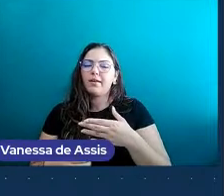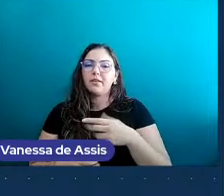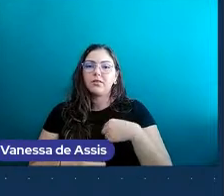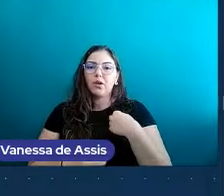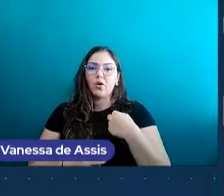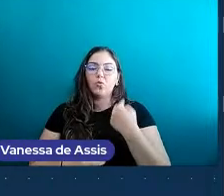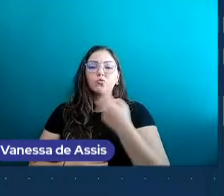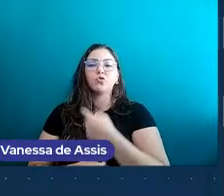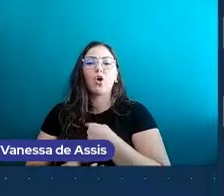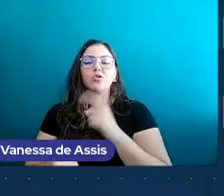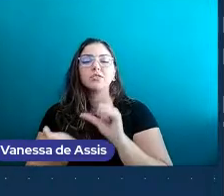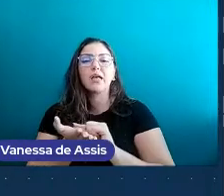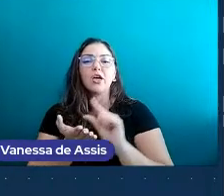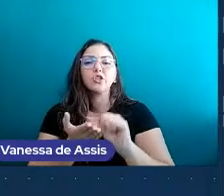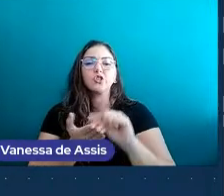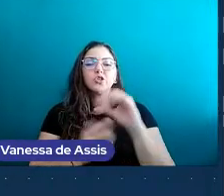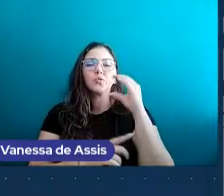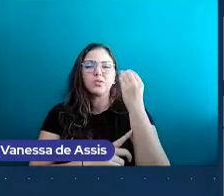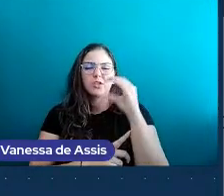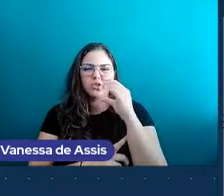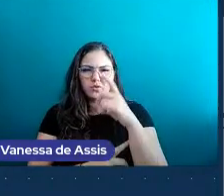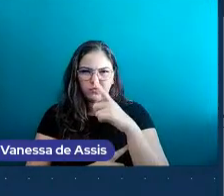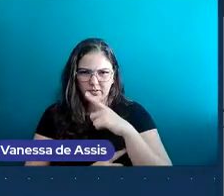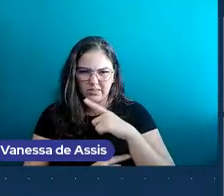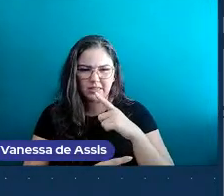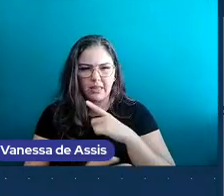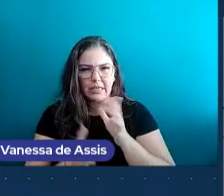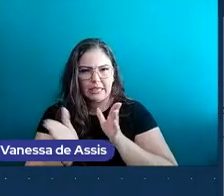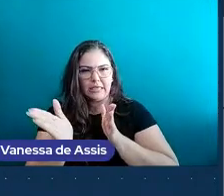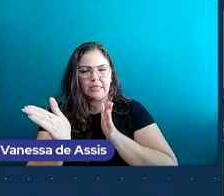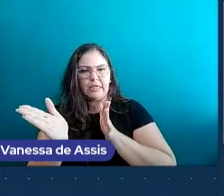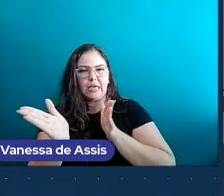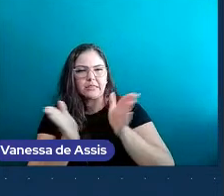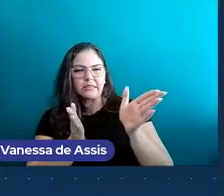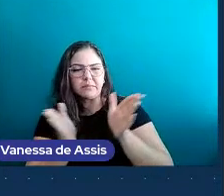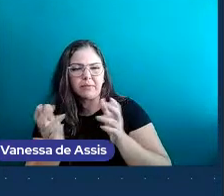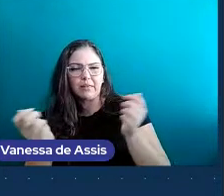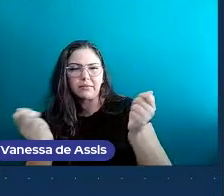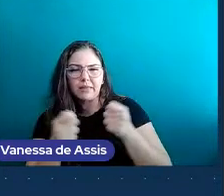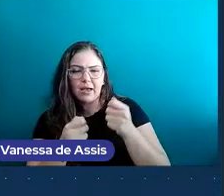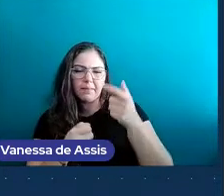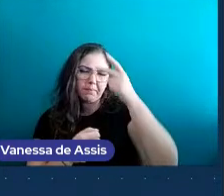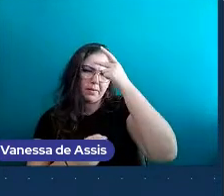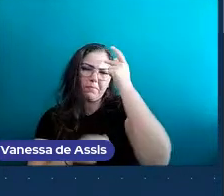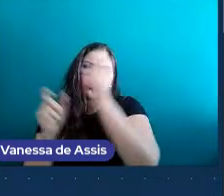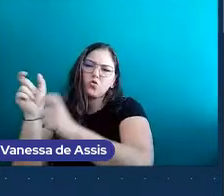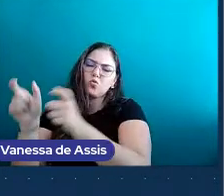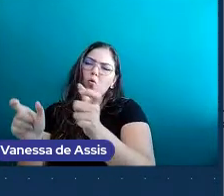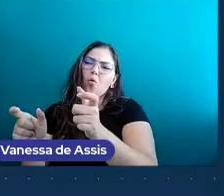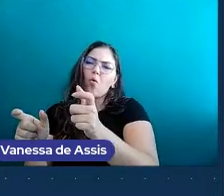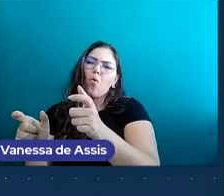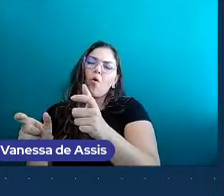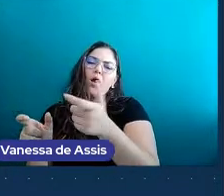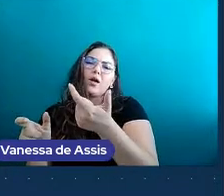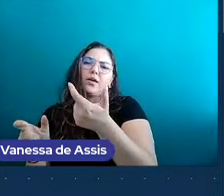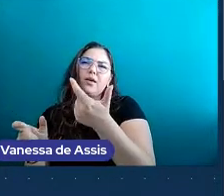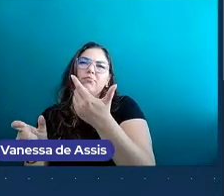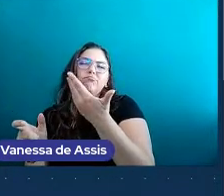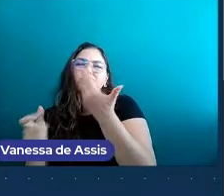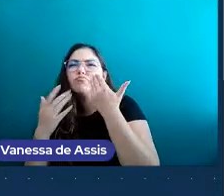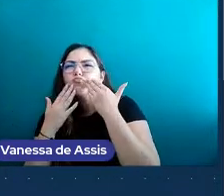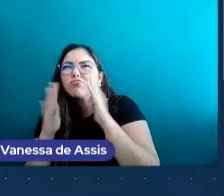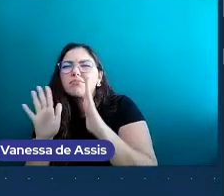nossos artigos científicos são acessíveis somente para quem entende de método científico. Está na hora, isso é um convite não só para